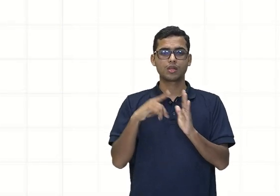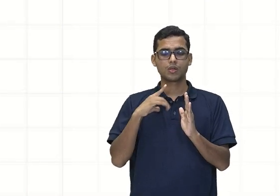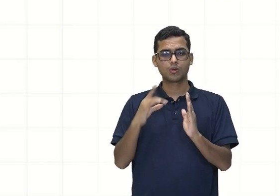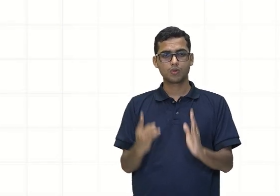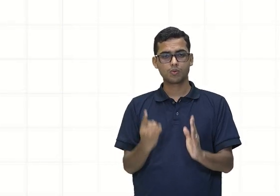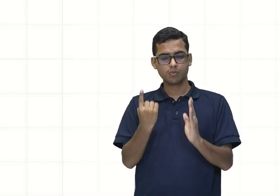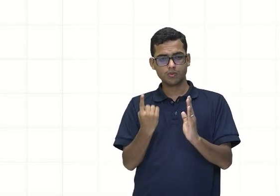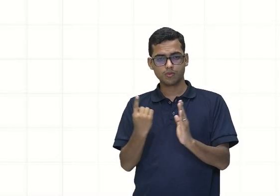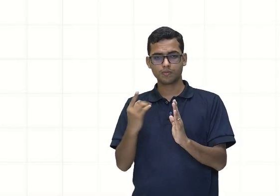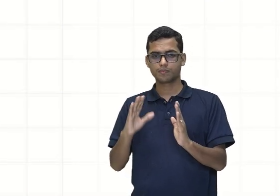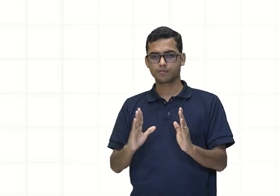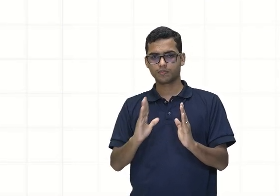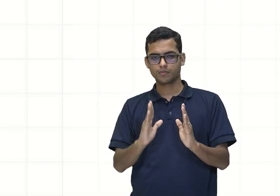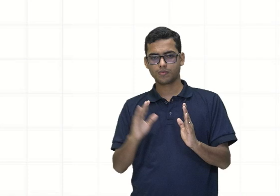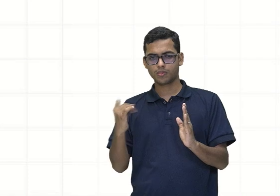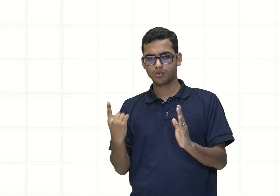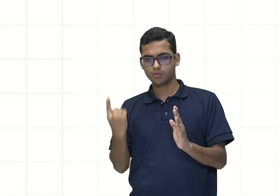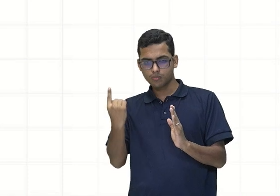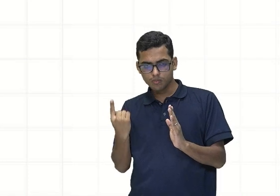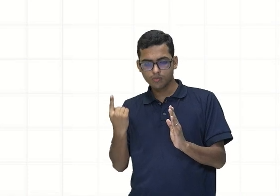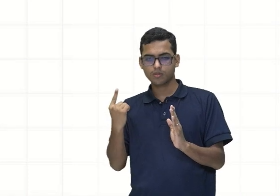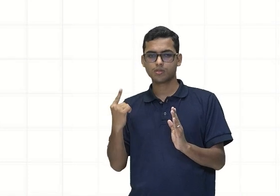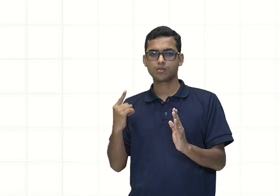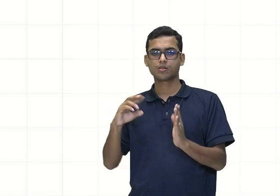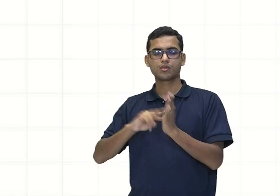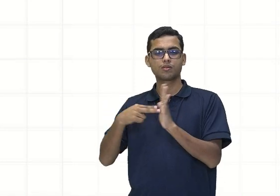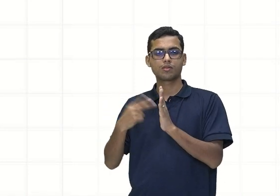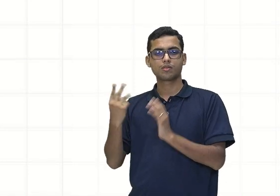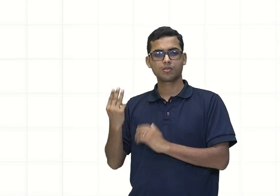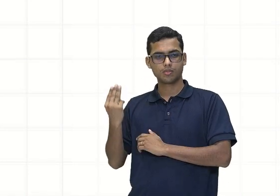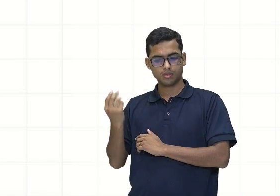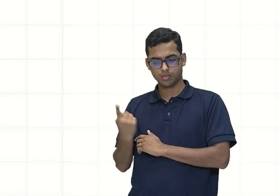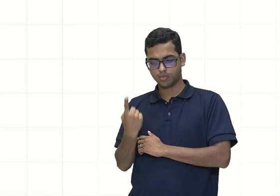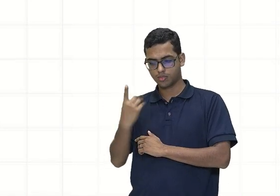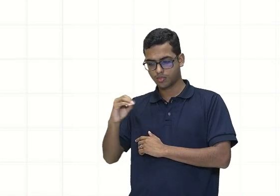Se eu tenho 1 hectômetro, significa que eu tenho